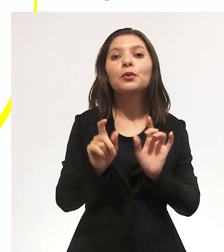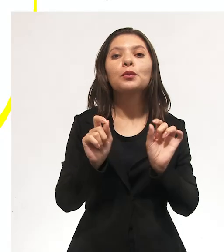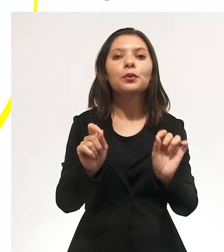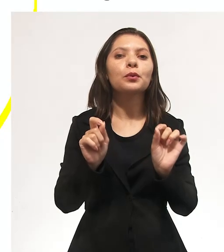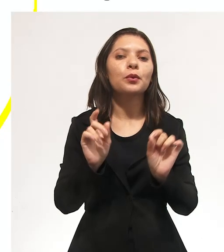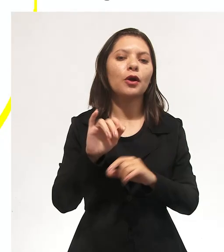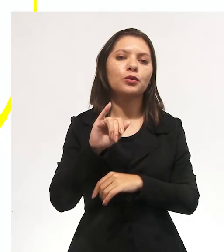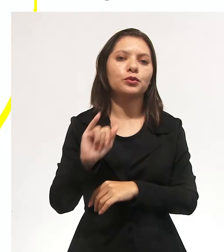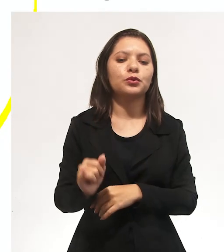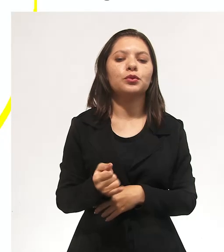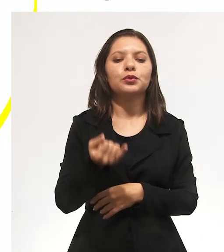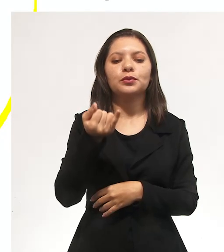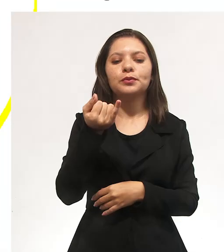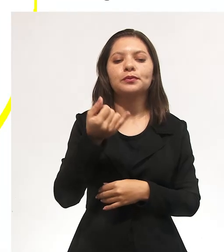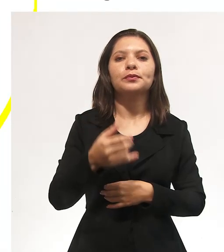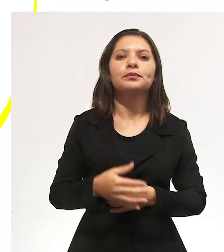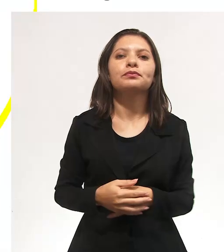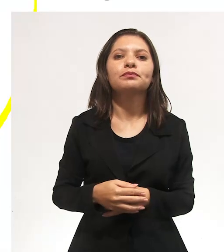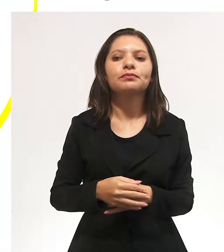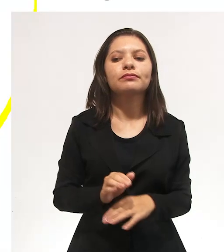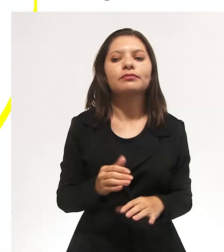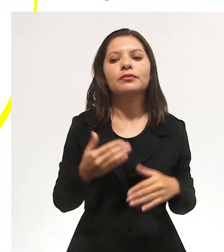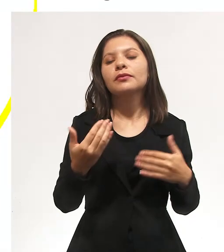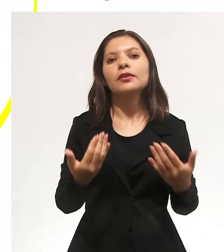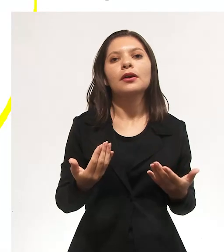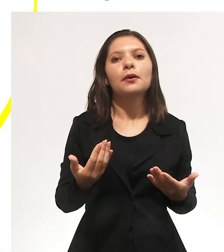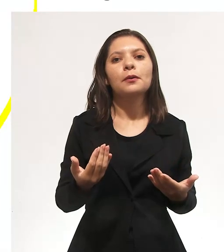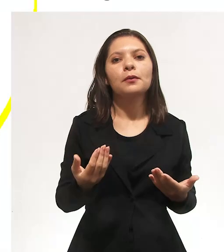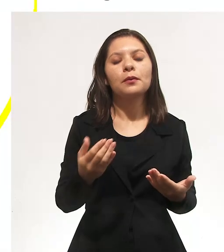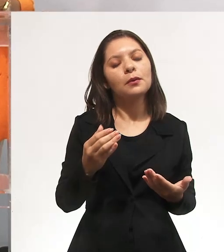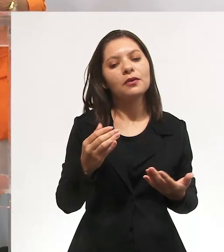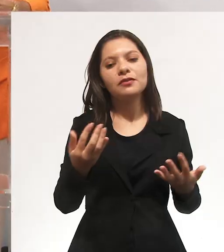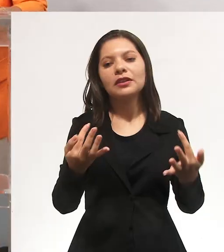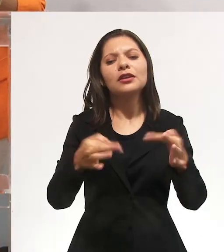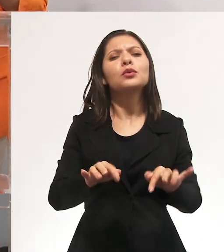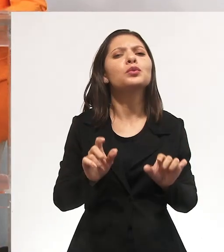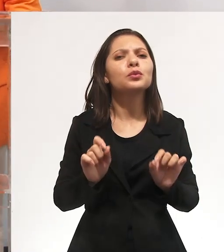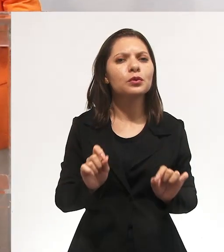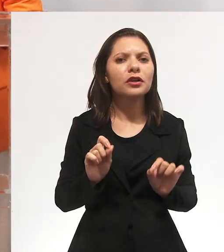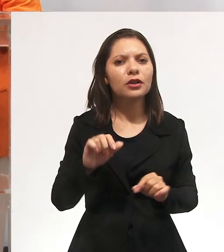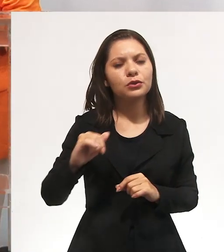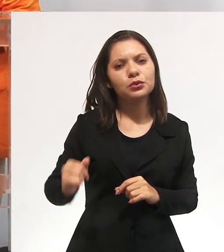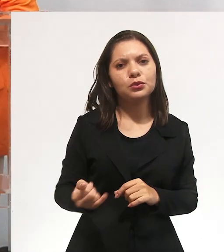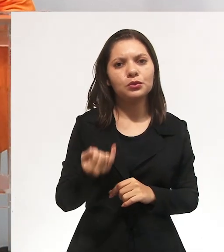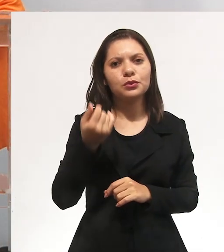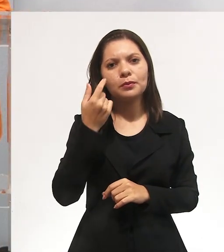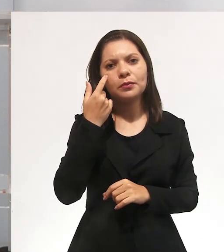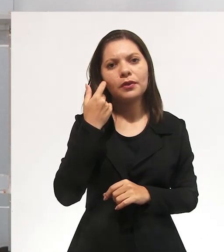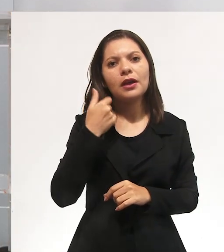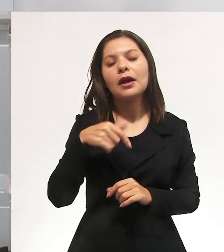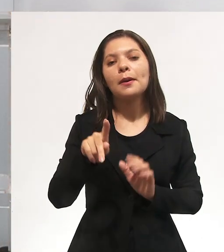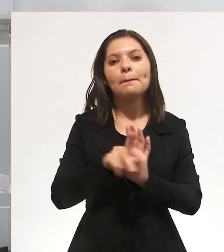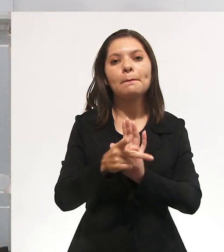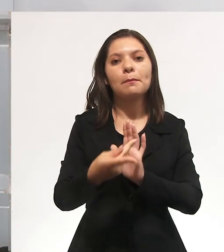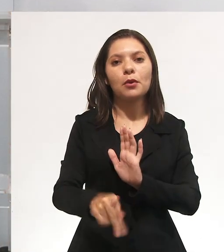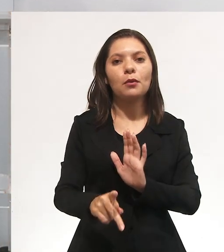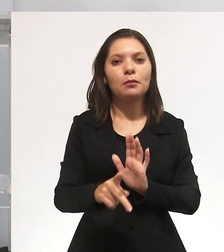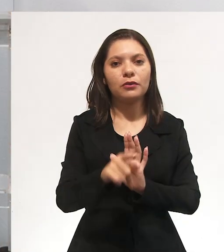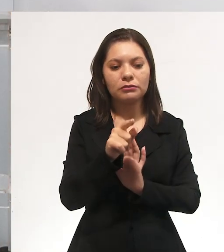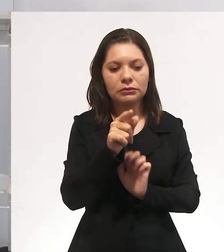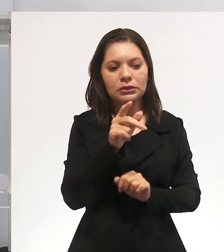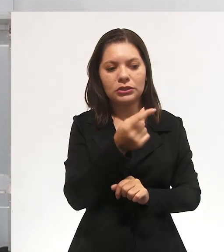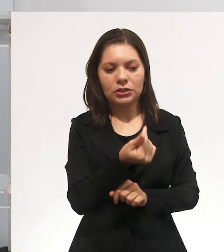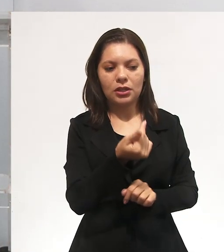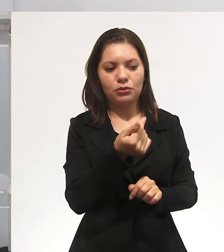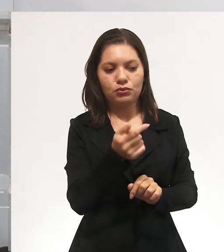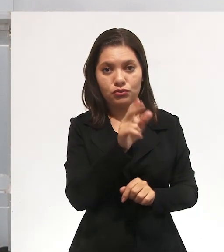sobre o juro. Então, para a gente fechar, o que é o juro? O juro, ele é o custo pelo uso